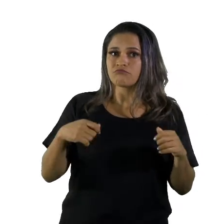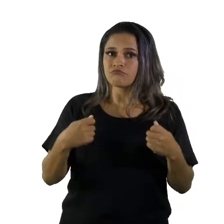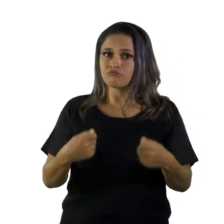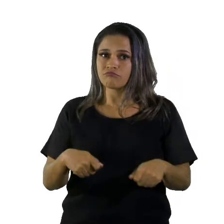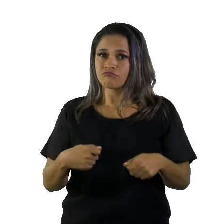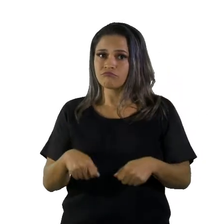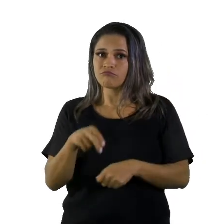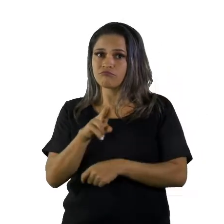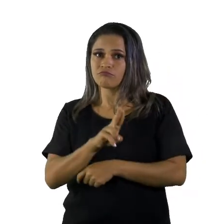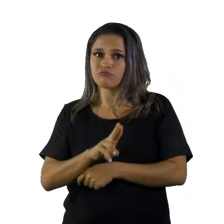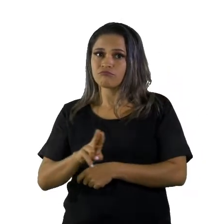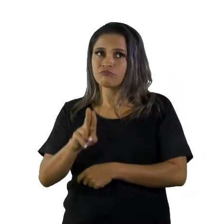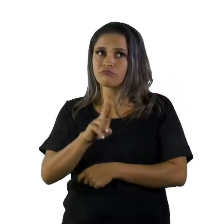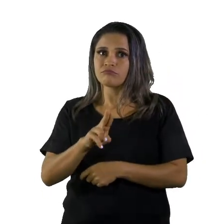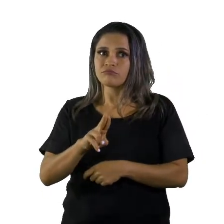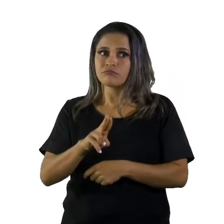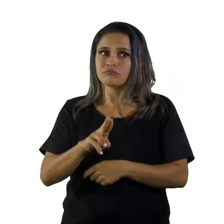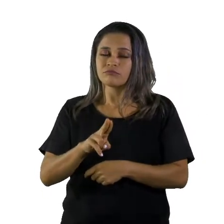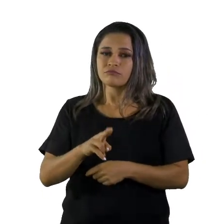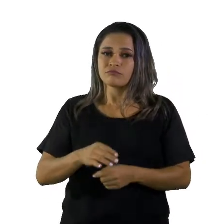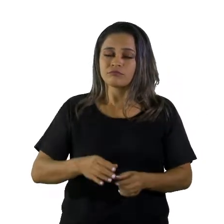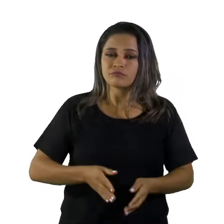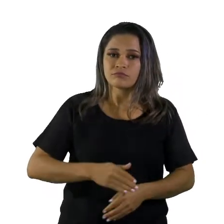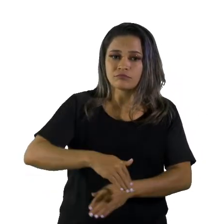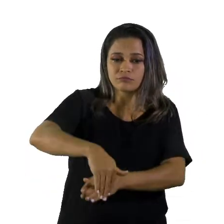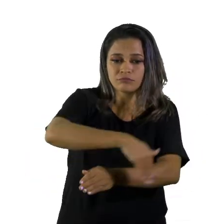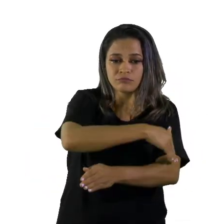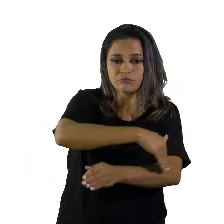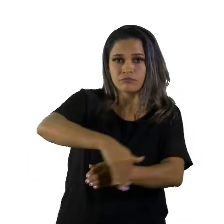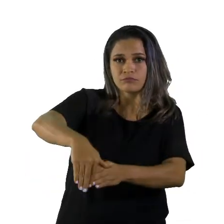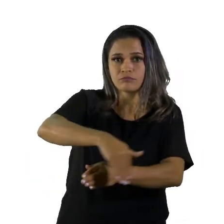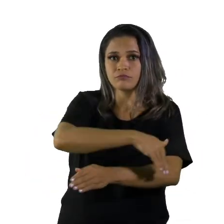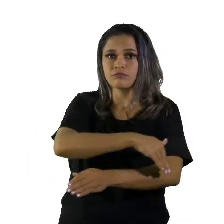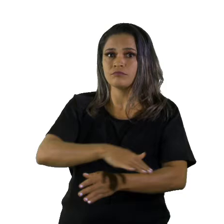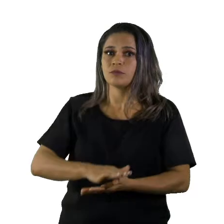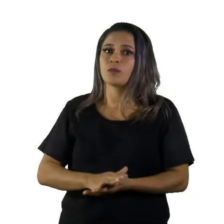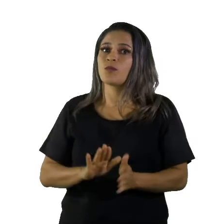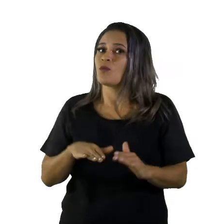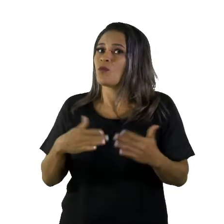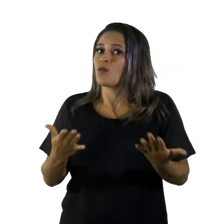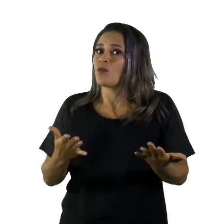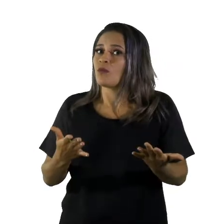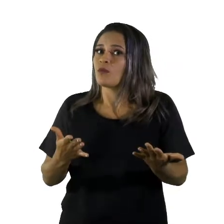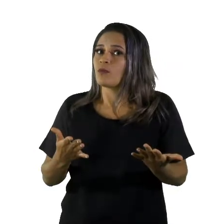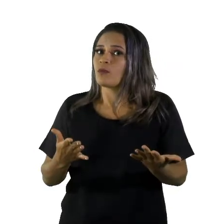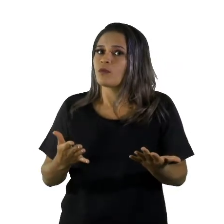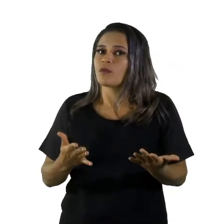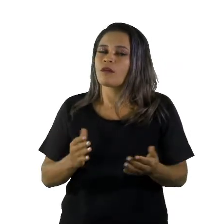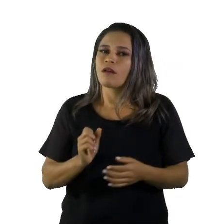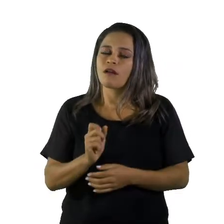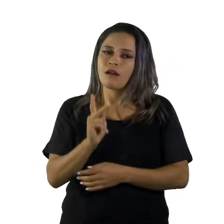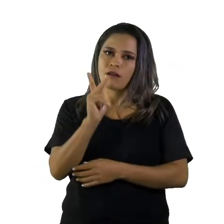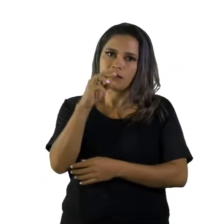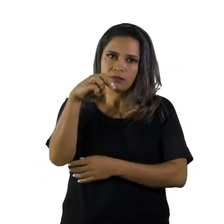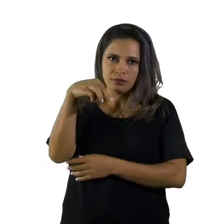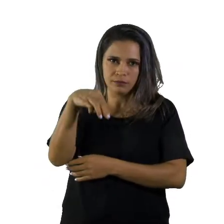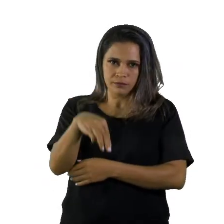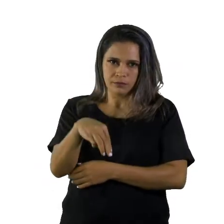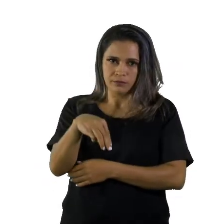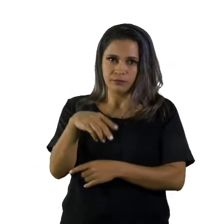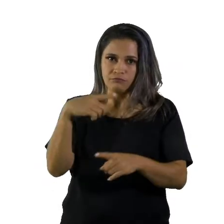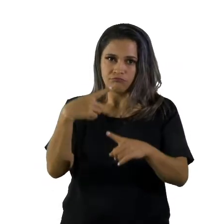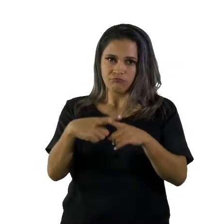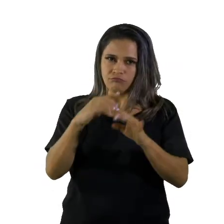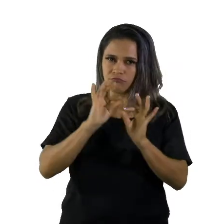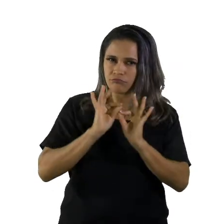medir uma estrada. Eu vou utilizar o quê? Qual for a unidade que eu vou usar? Eu vou usar quilômetros, porque ela é